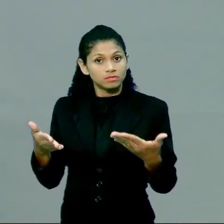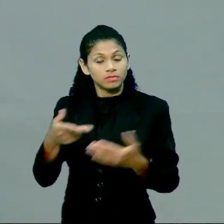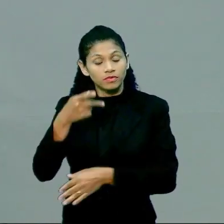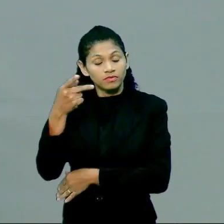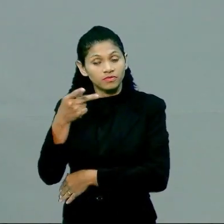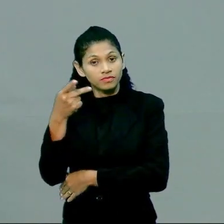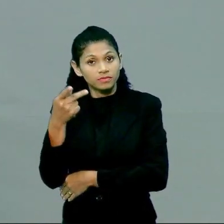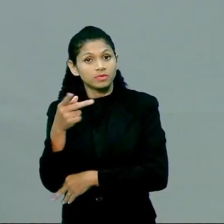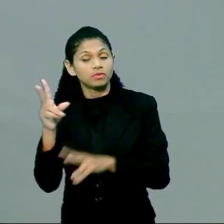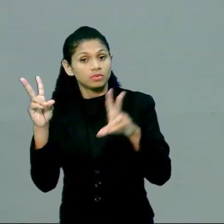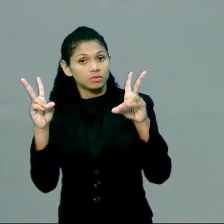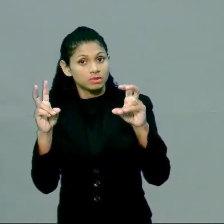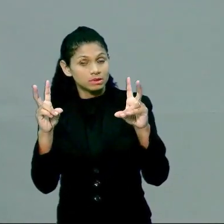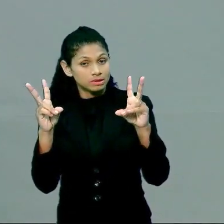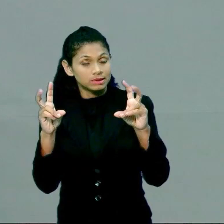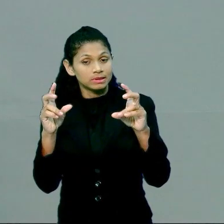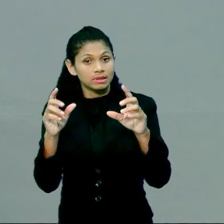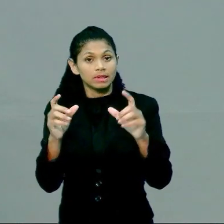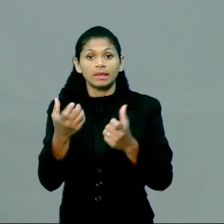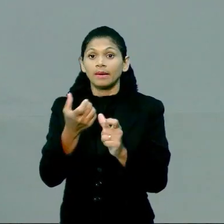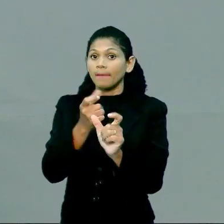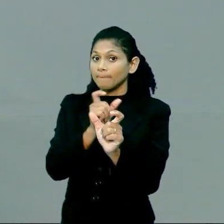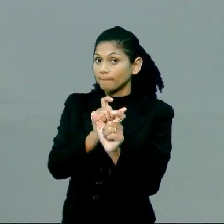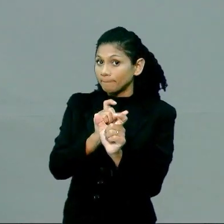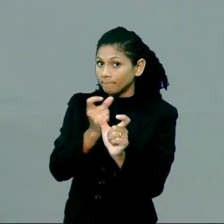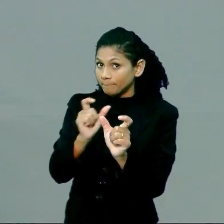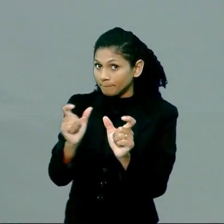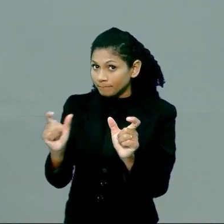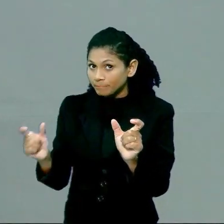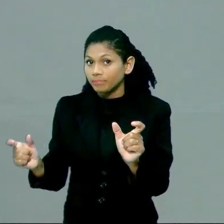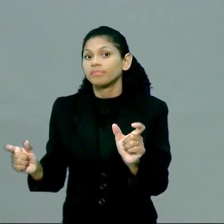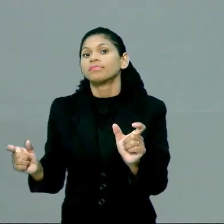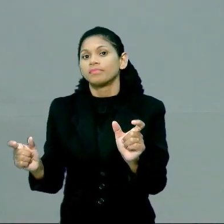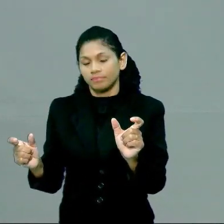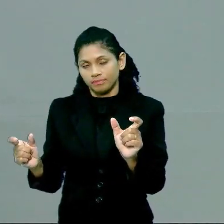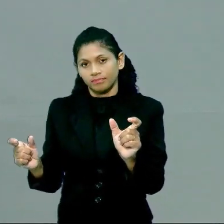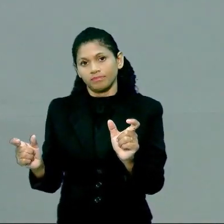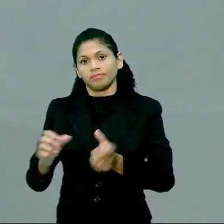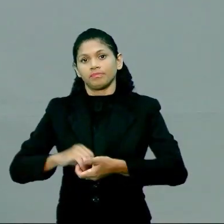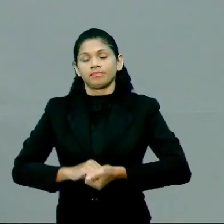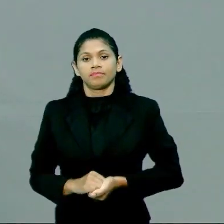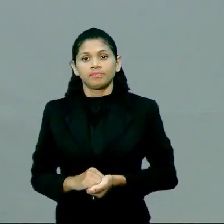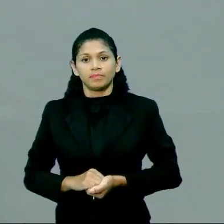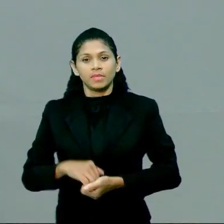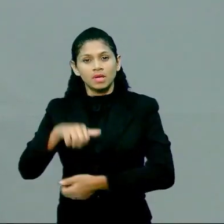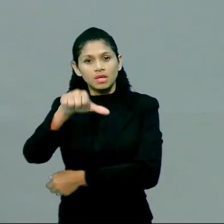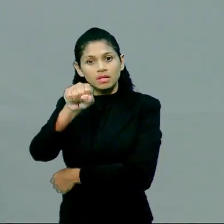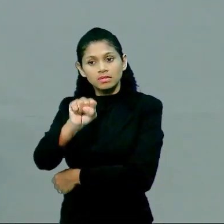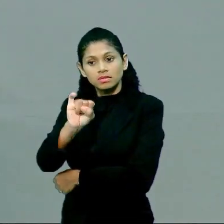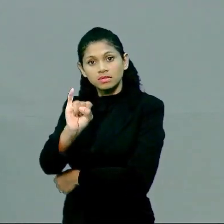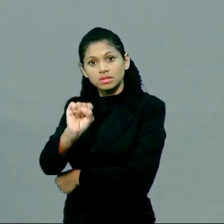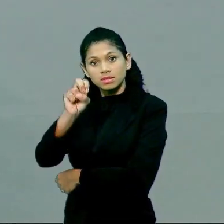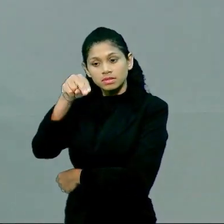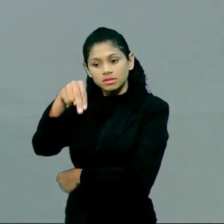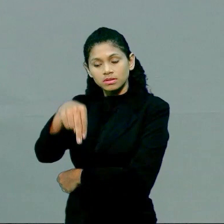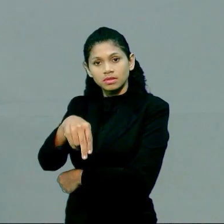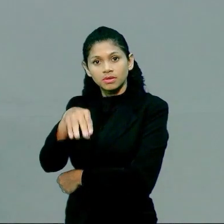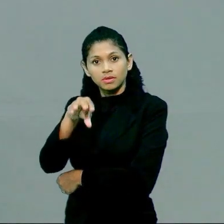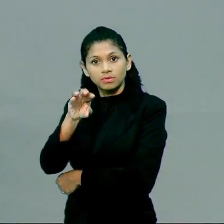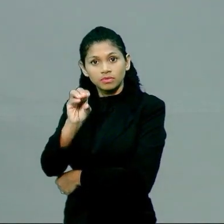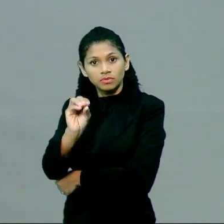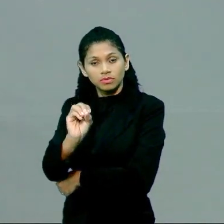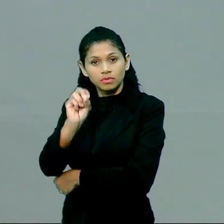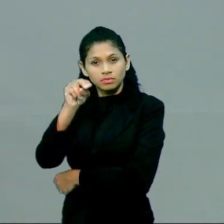das palavras. Que em espanhol é a sinonímia, né? Essa palavra ela é um heterotônico, né? Ela